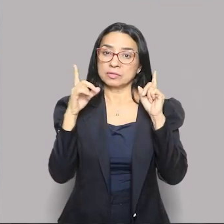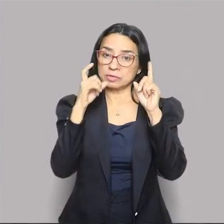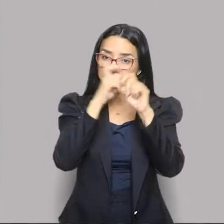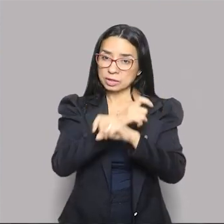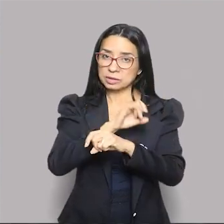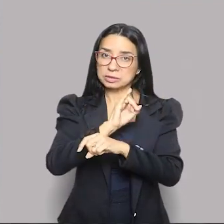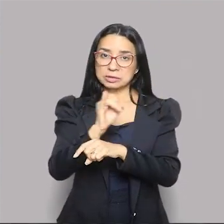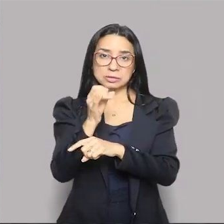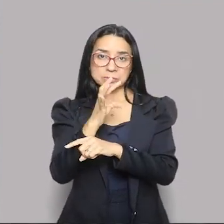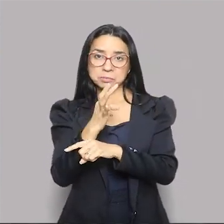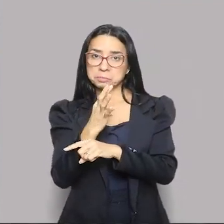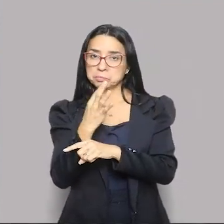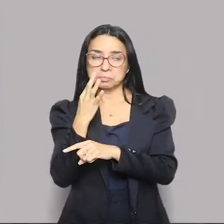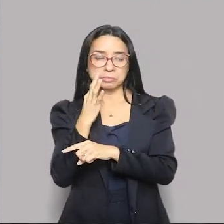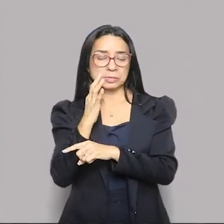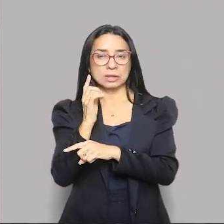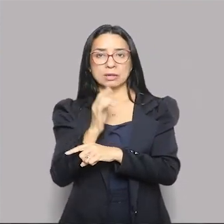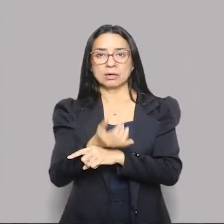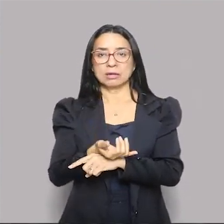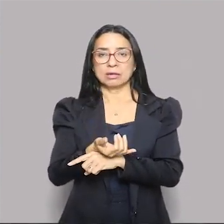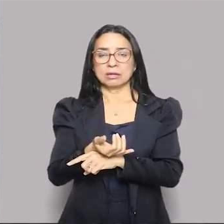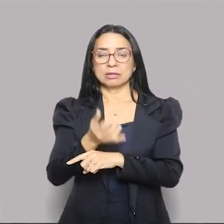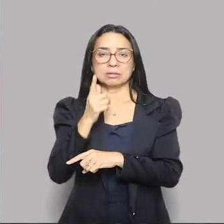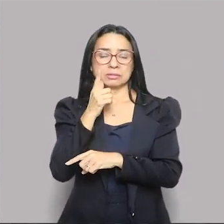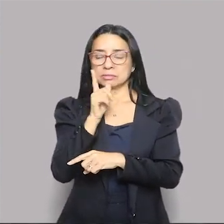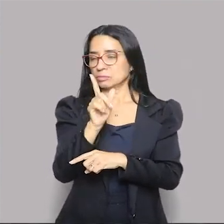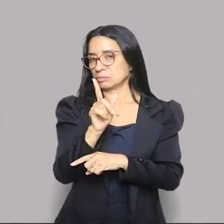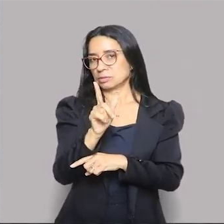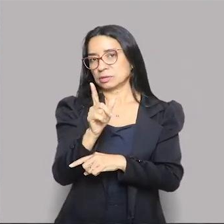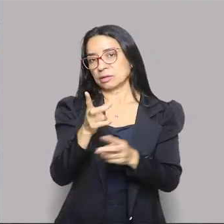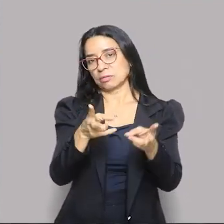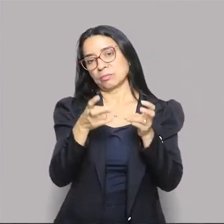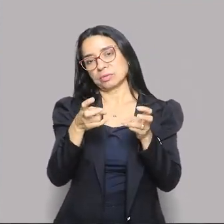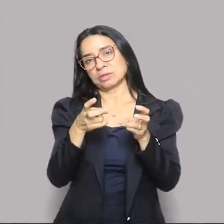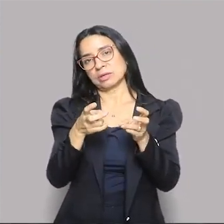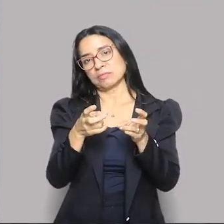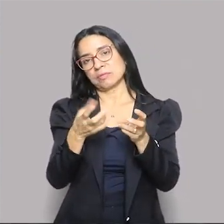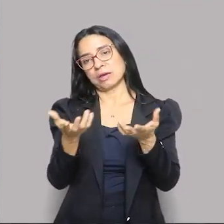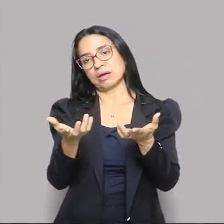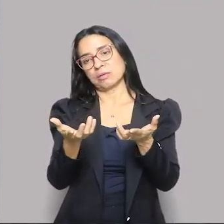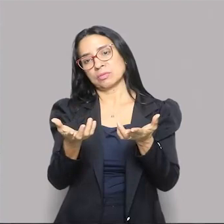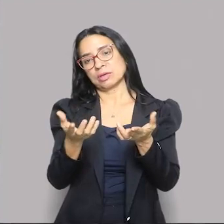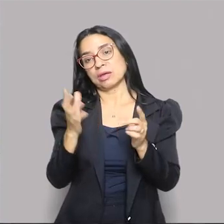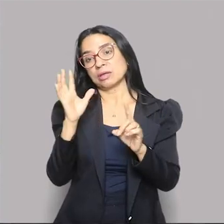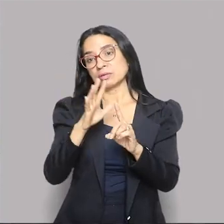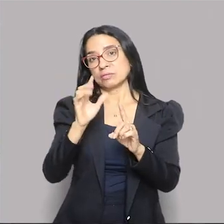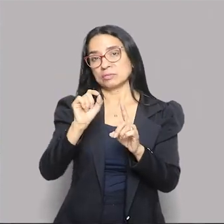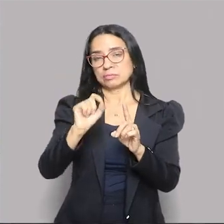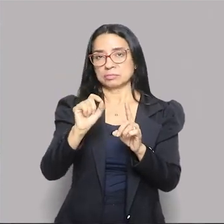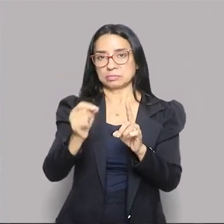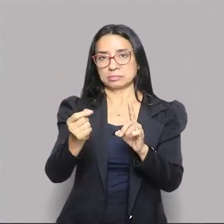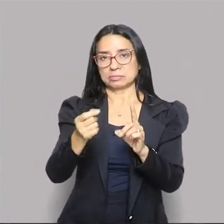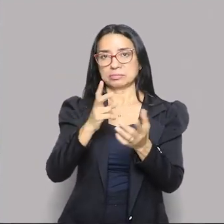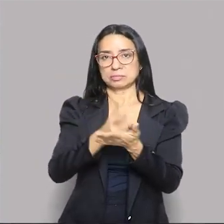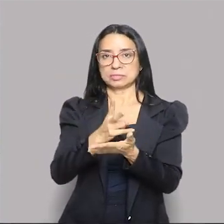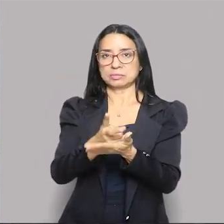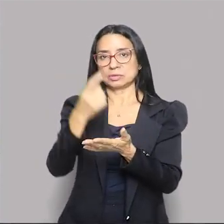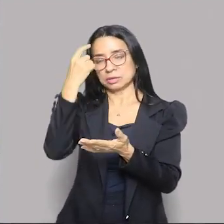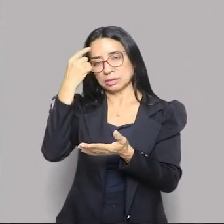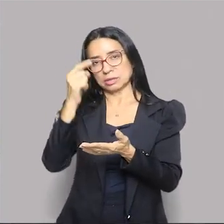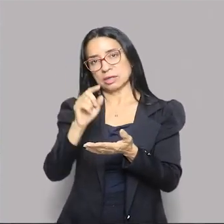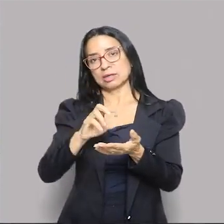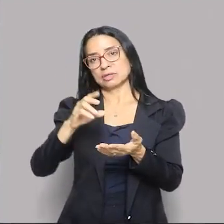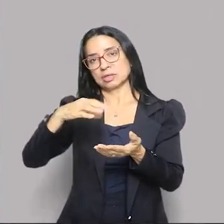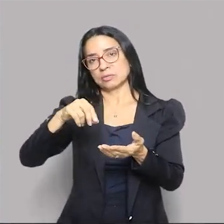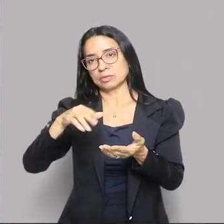você não consegue observar diretamente os efeitos disso, né? Então, sempre tem a ideia de que a consequência não pode